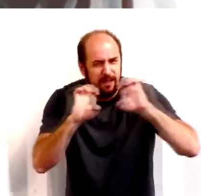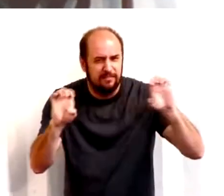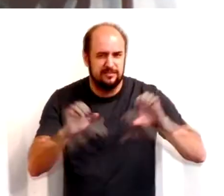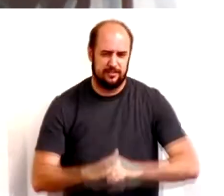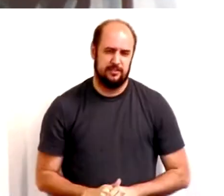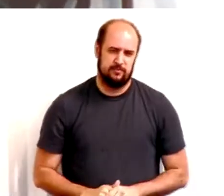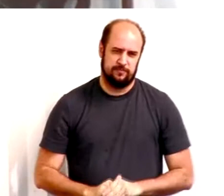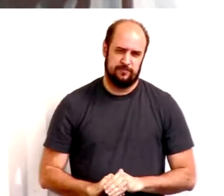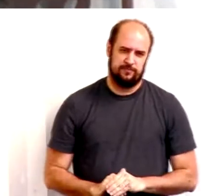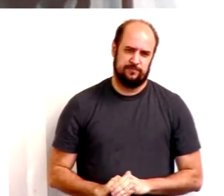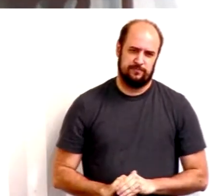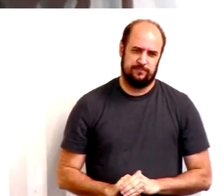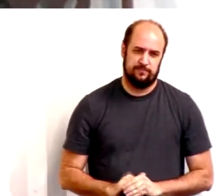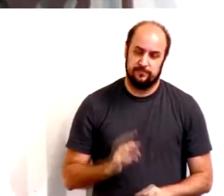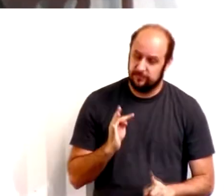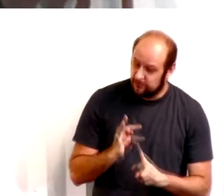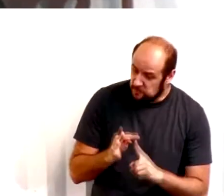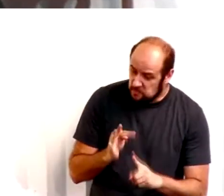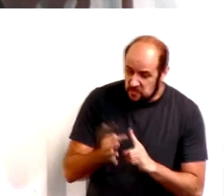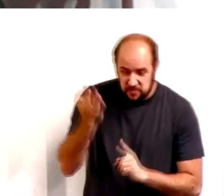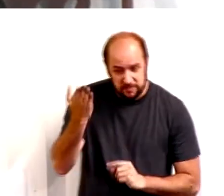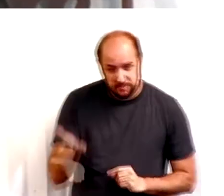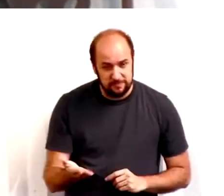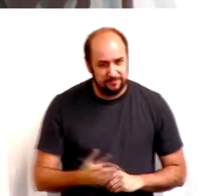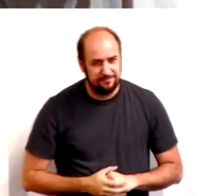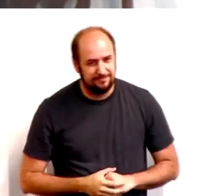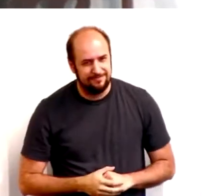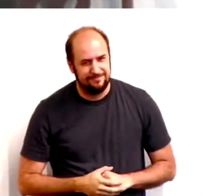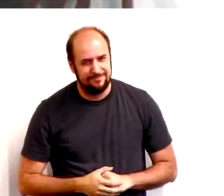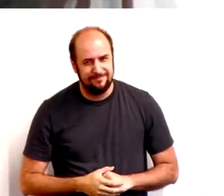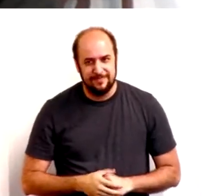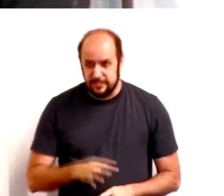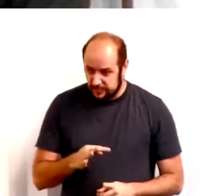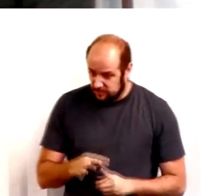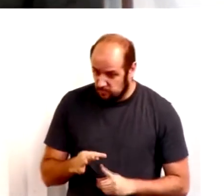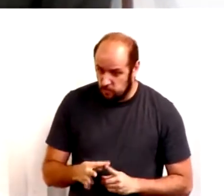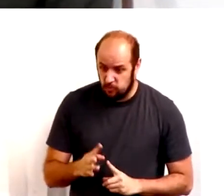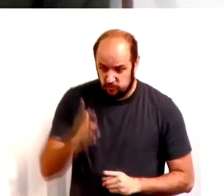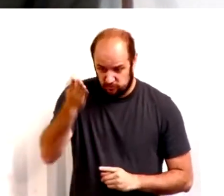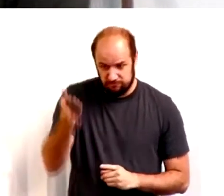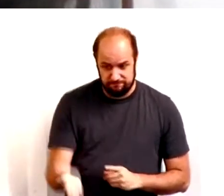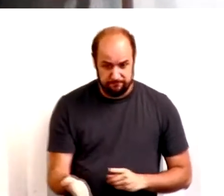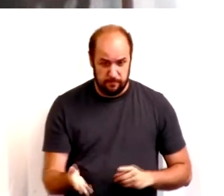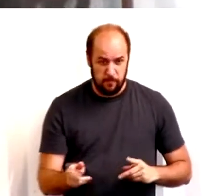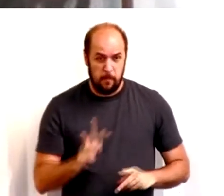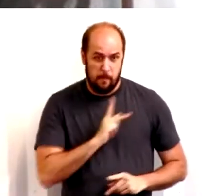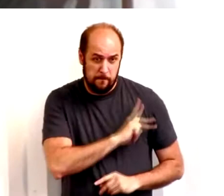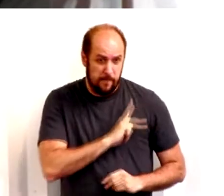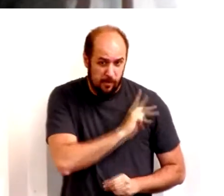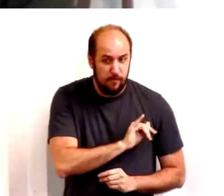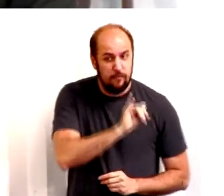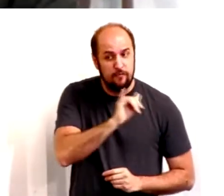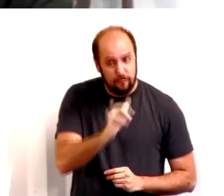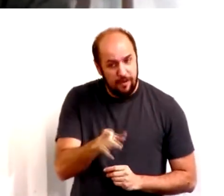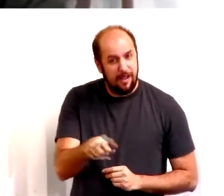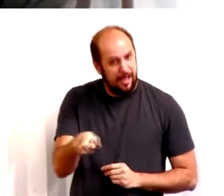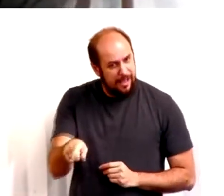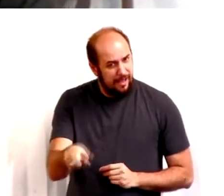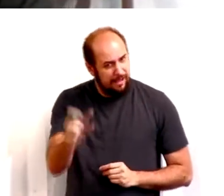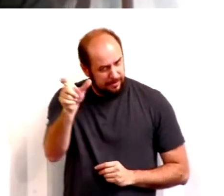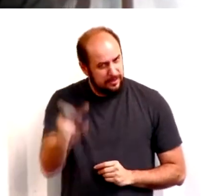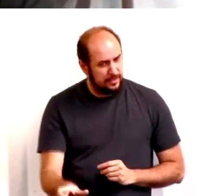evangelho. Timóteo era essa pessoa. Ao ponto de Paulo destacar aqui que